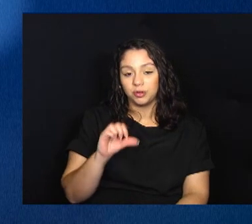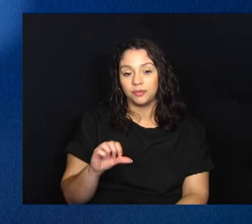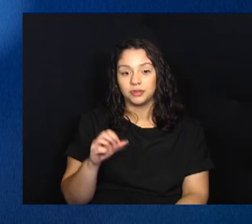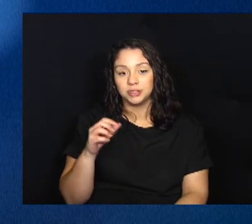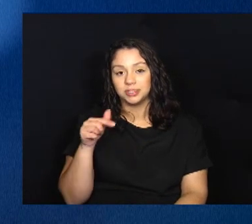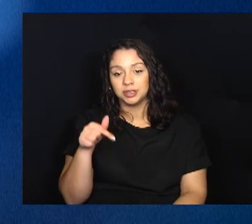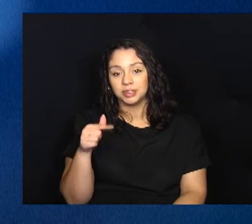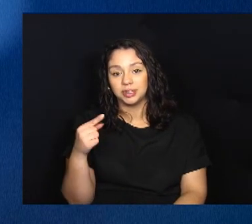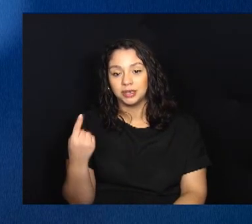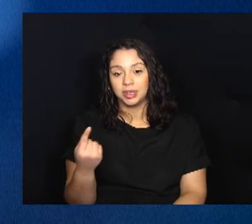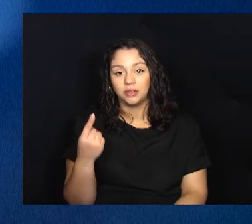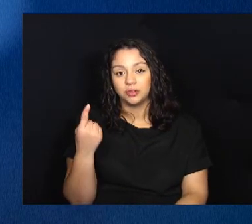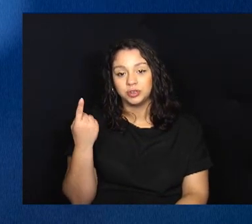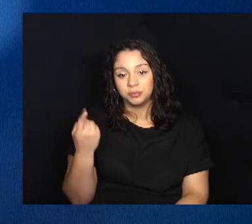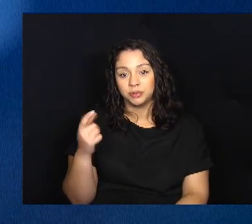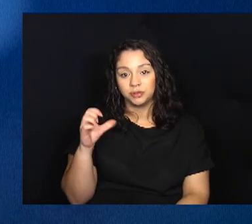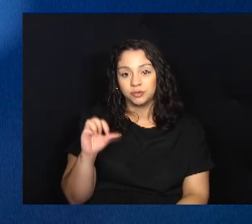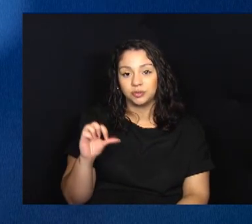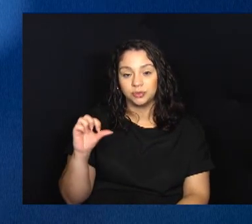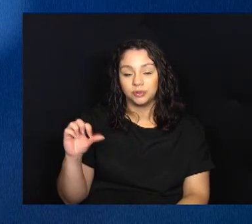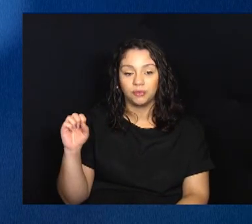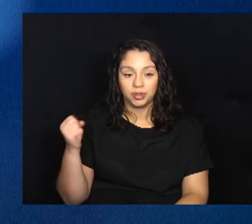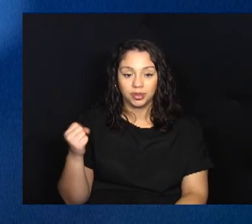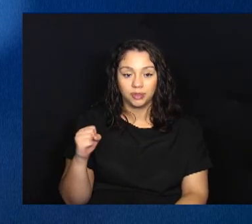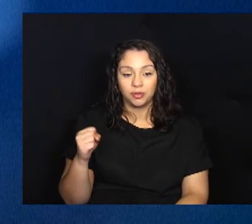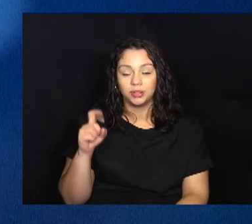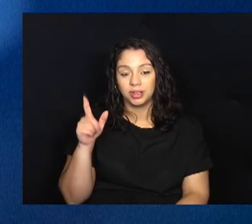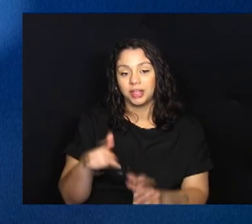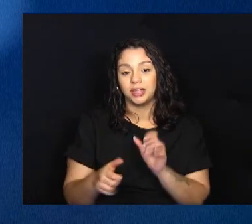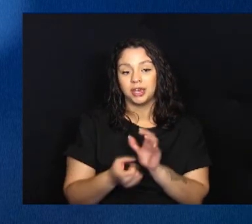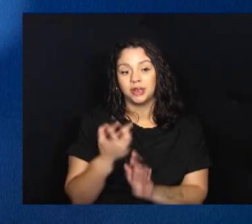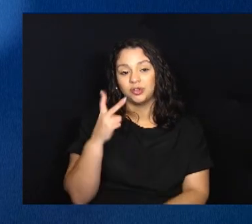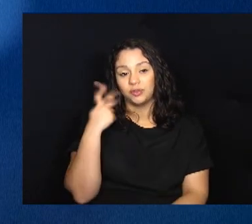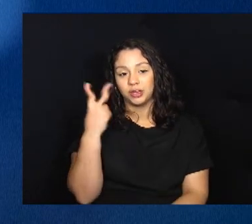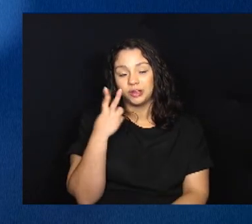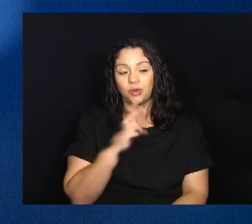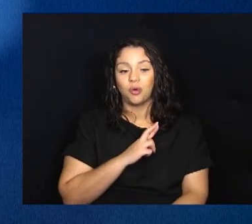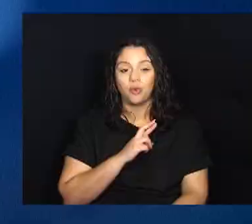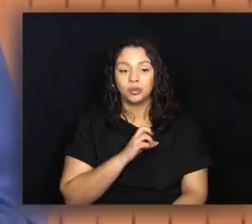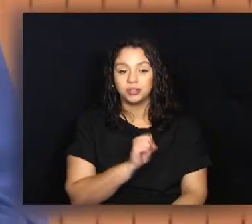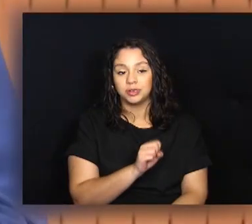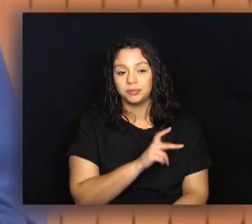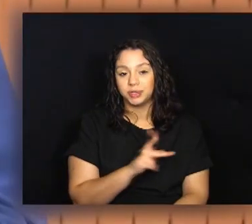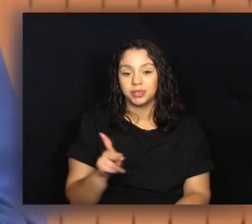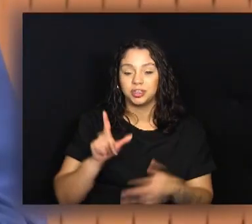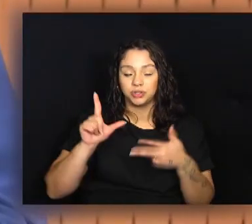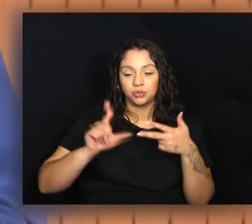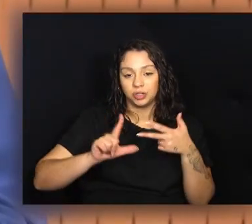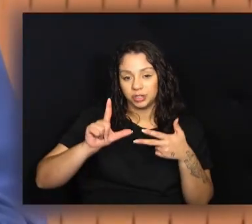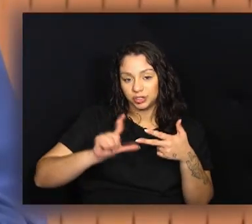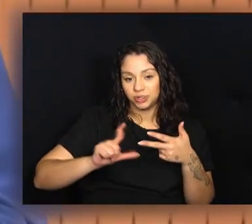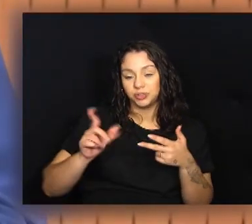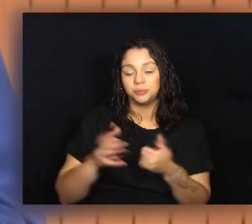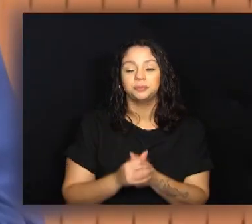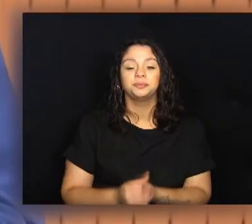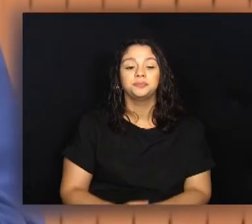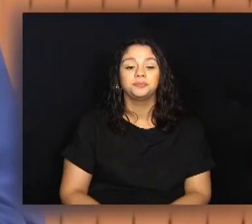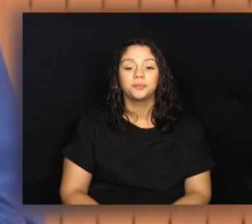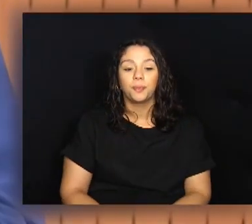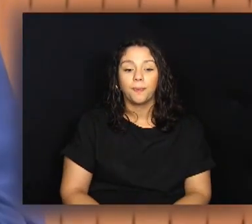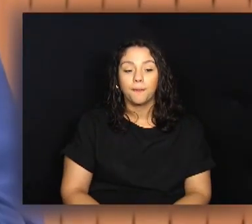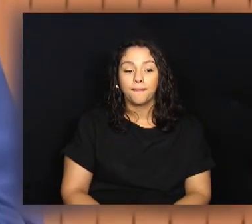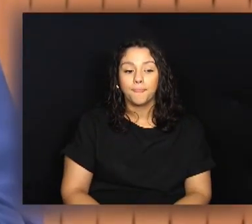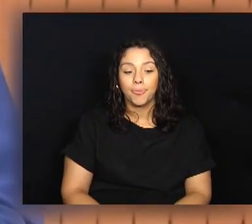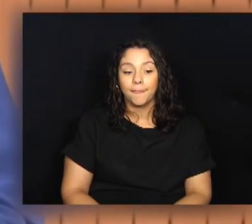9.971, de 1998, por iniciativa do presidente do Legislativo, vereador Luiz Rossini.